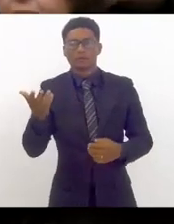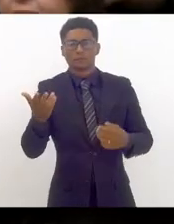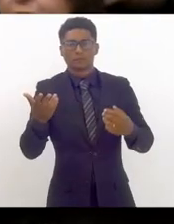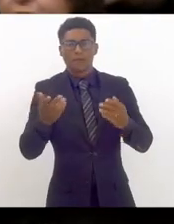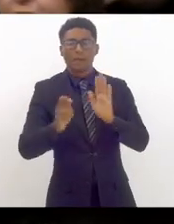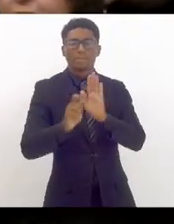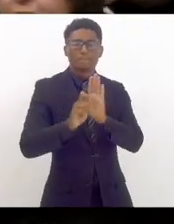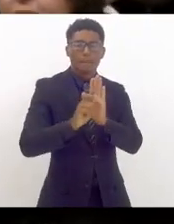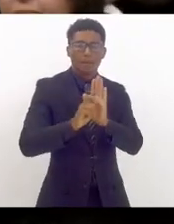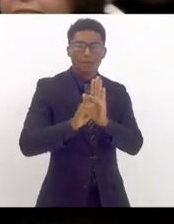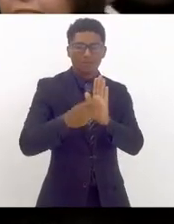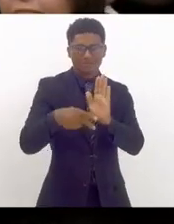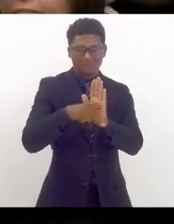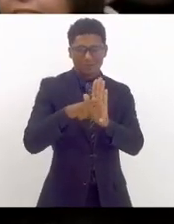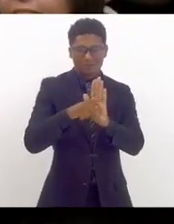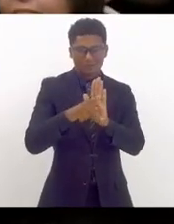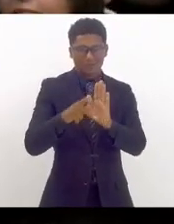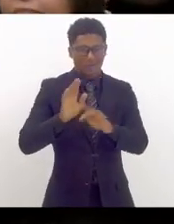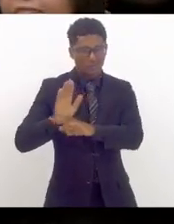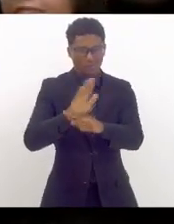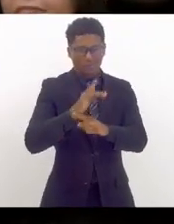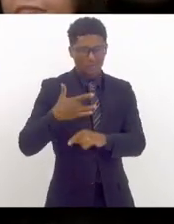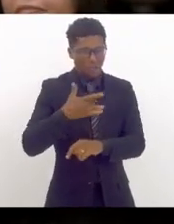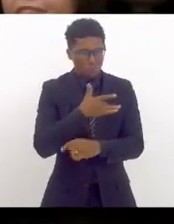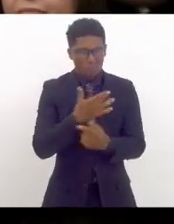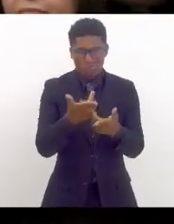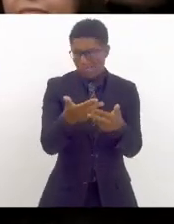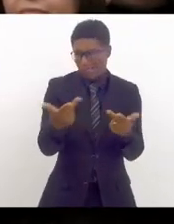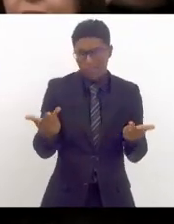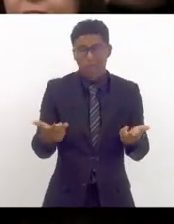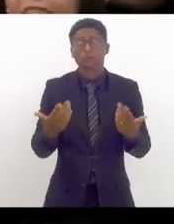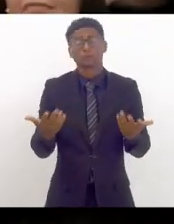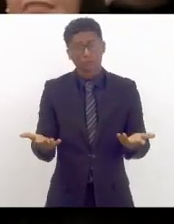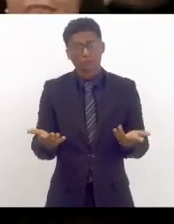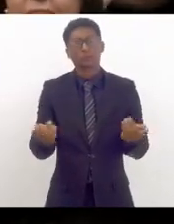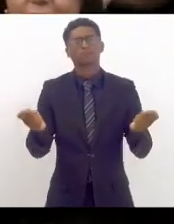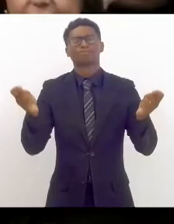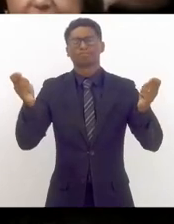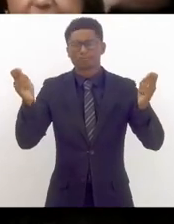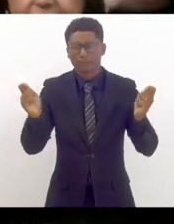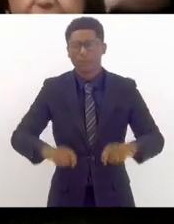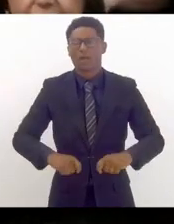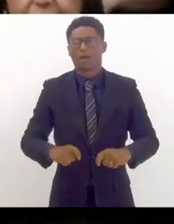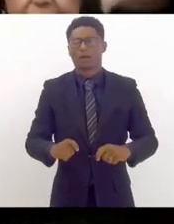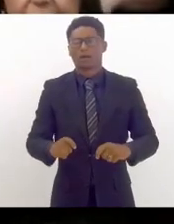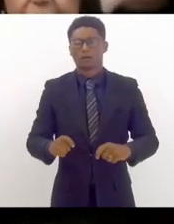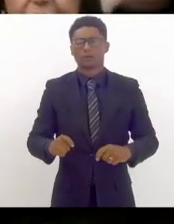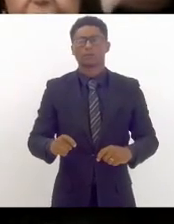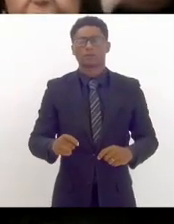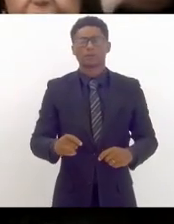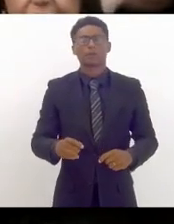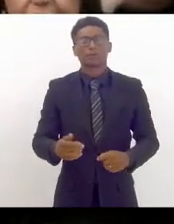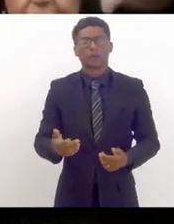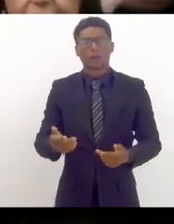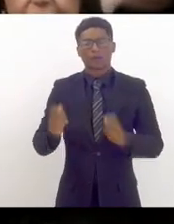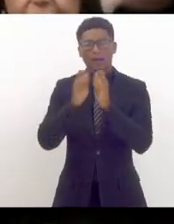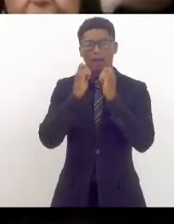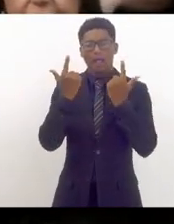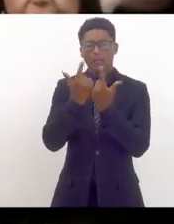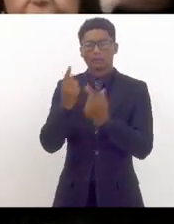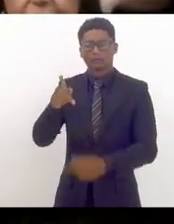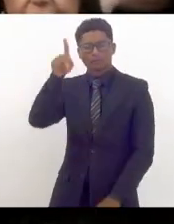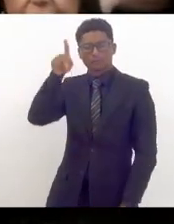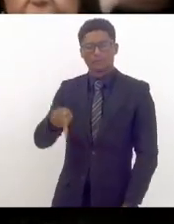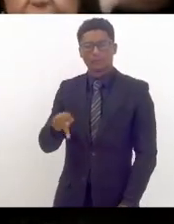que agradecer isso. Então, é possível, sim, nós termos uma presidência da Assembleia que